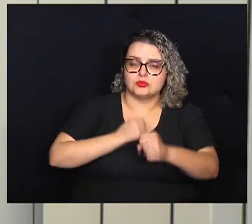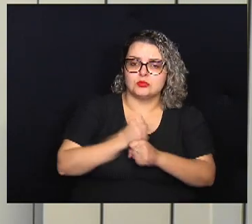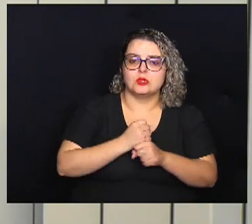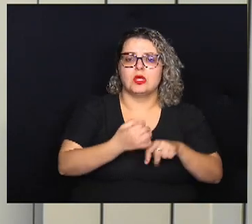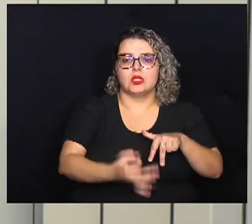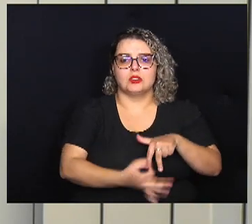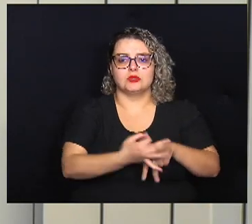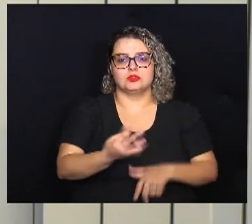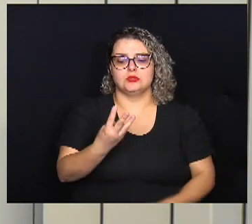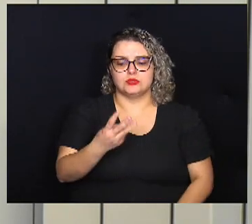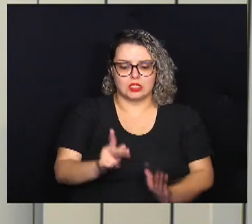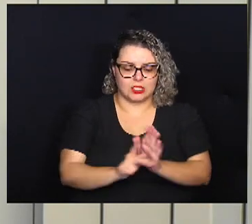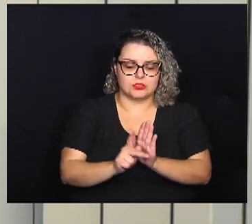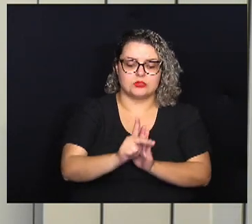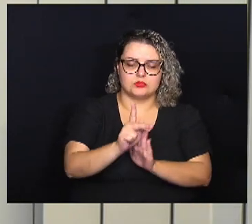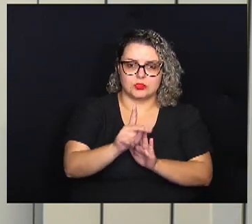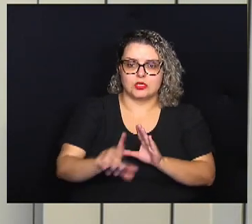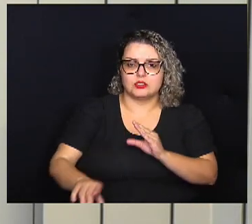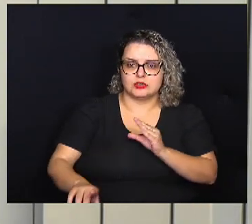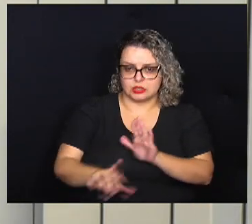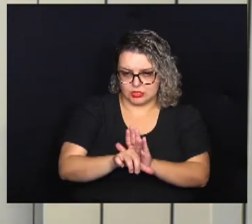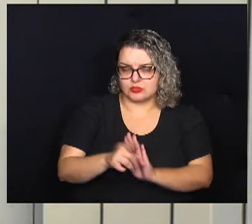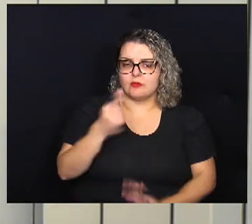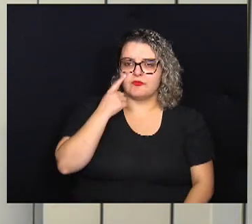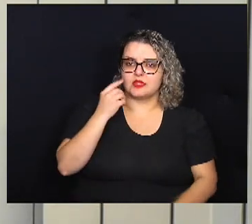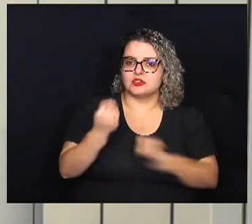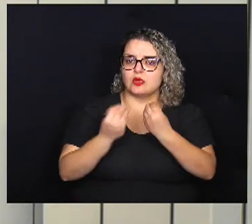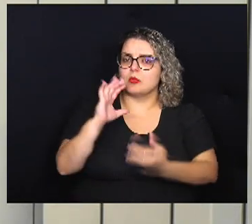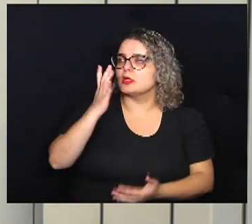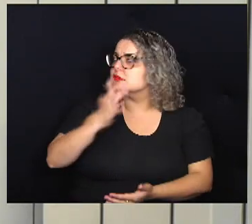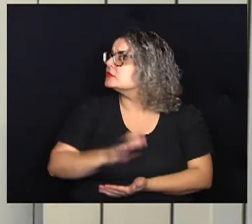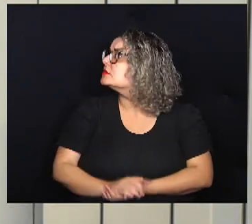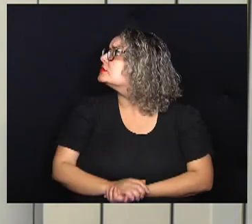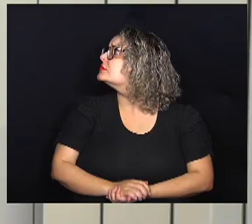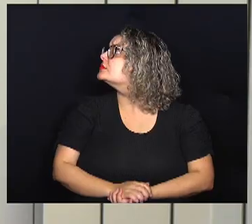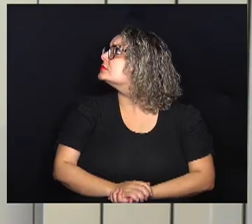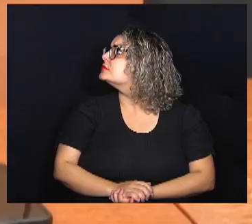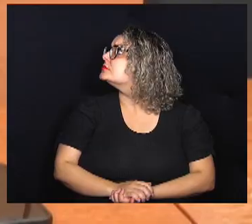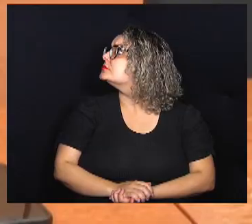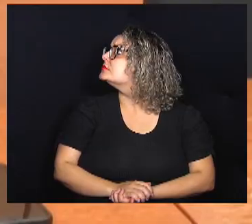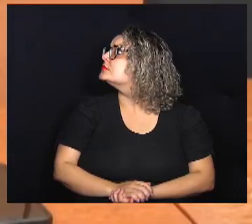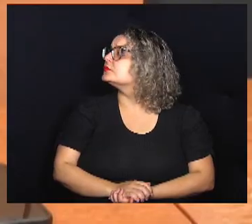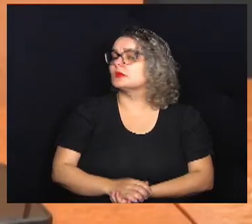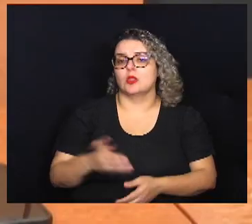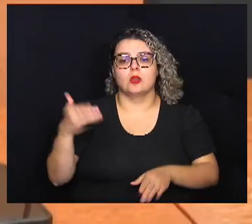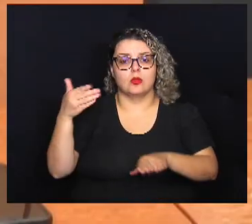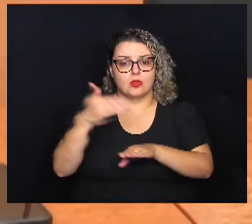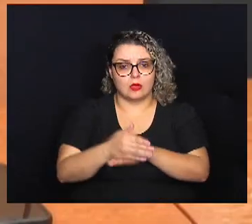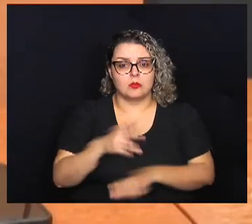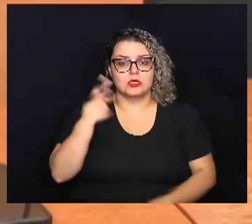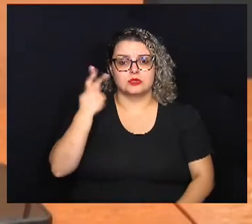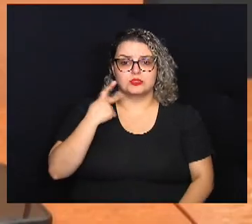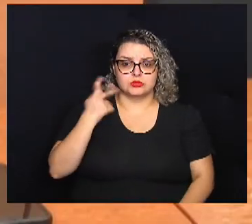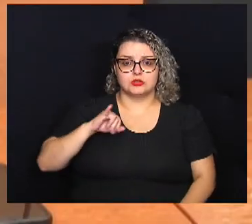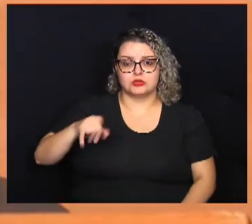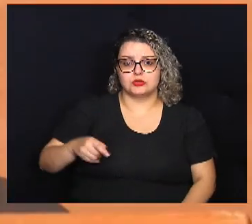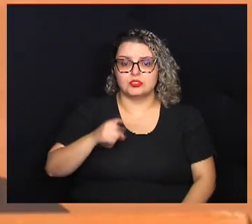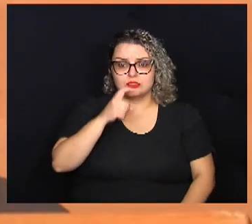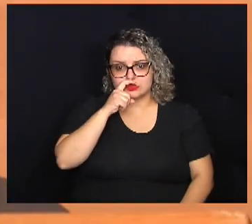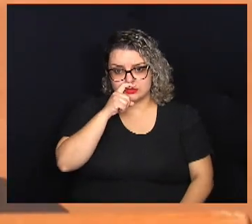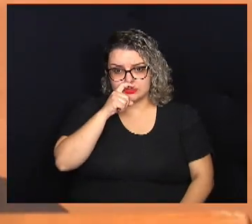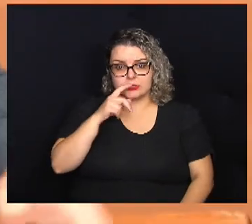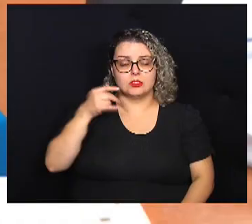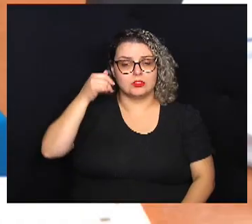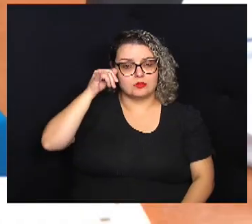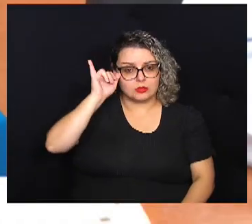parecer a 3 projetos de lei. Confira como foi. Com a participação dos vereadores Jorge Schneider e